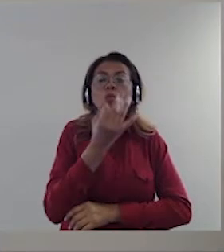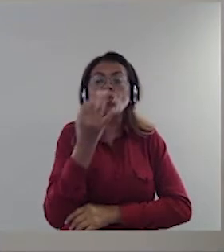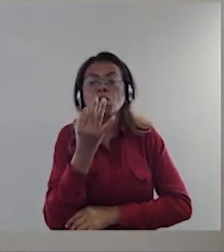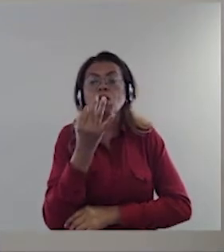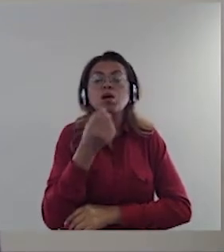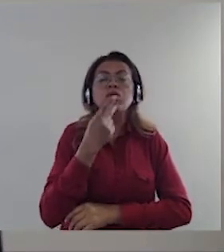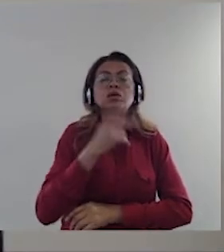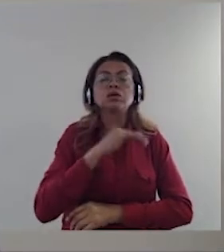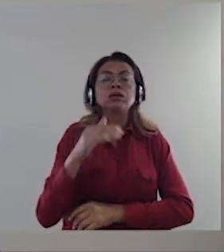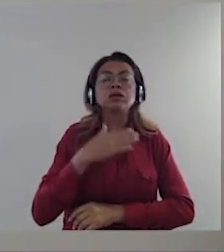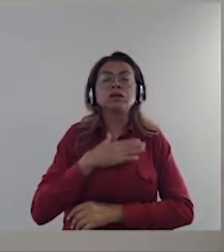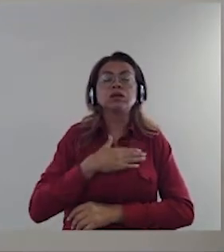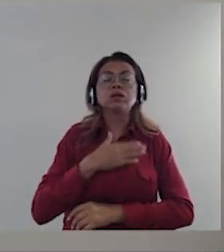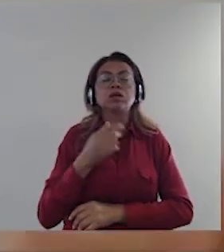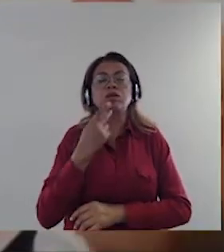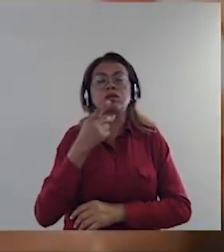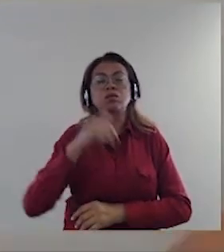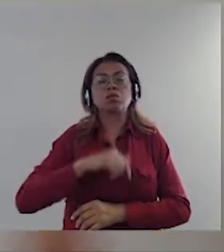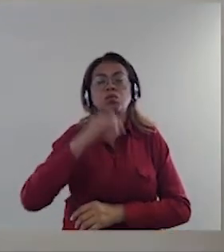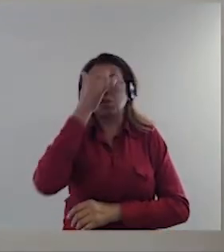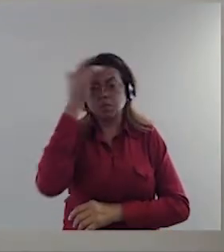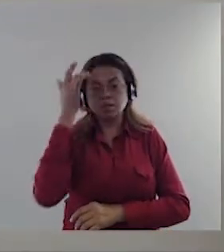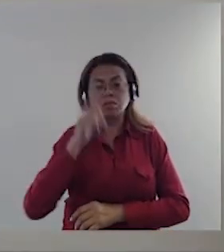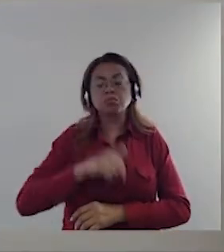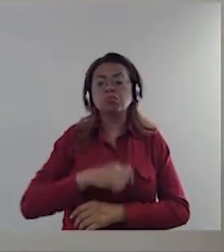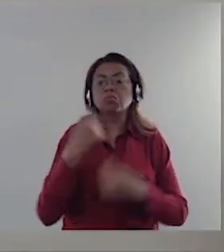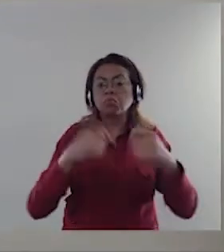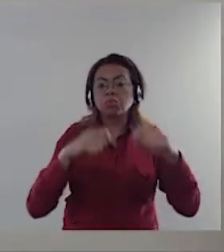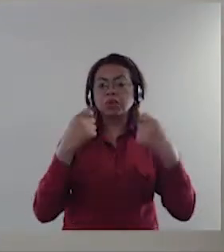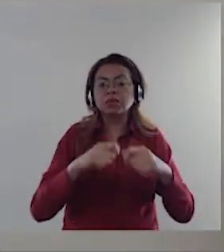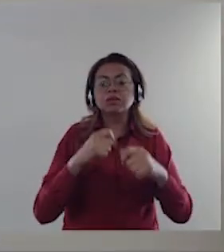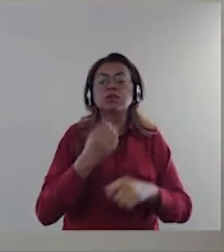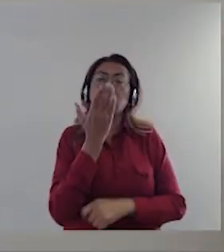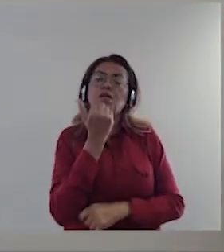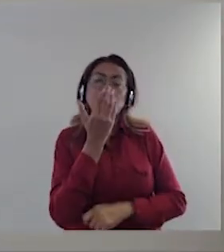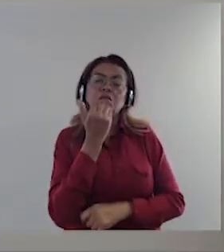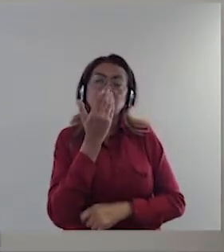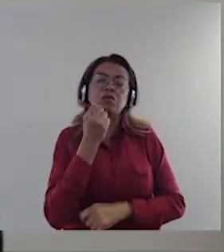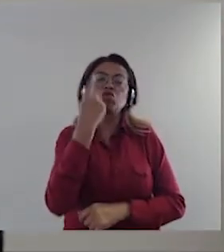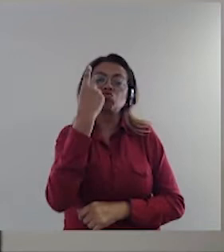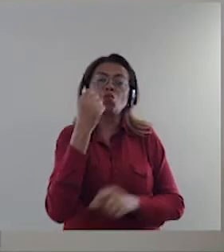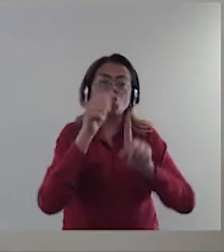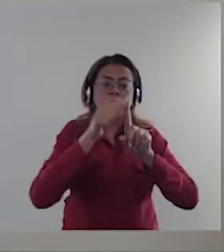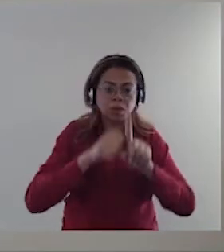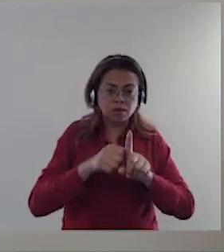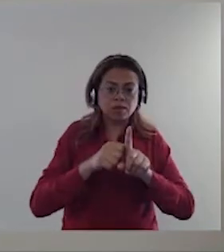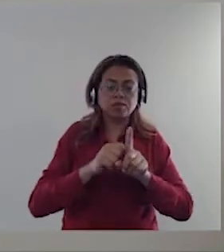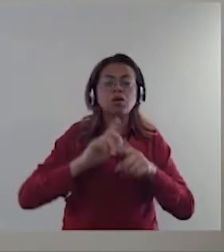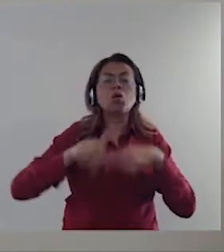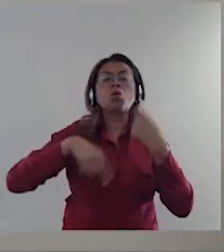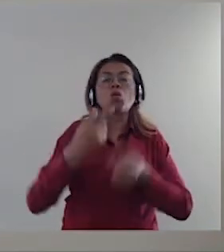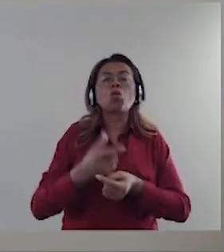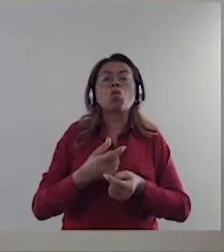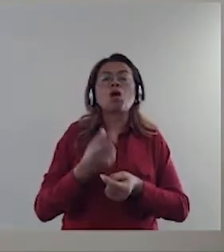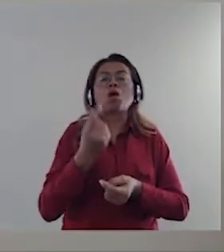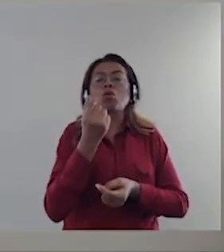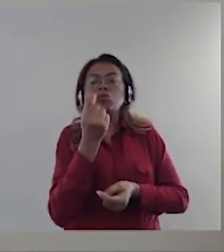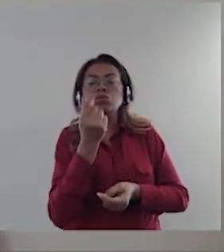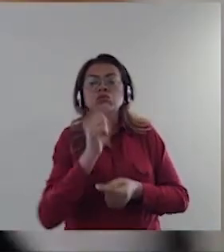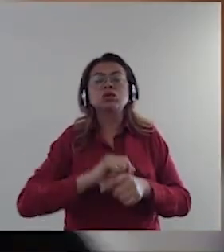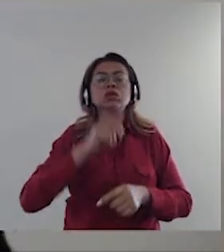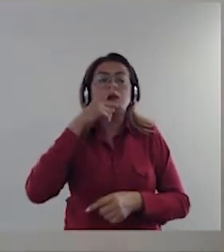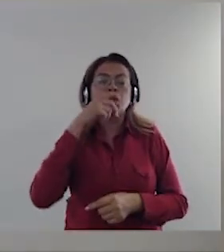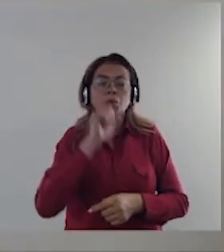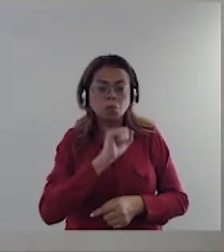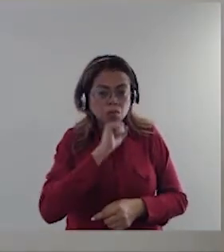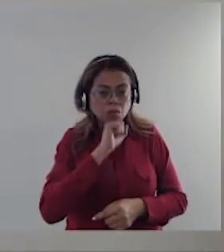um alimentando necessita, por exemplo, para sobreviver durante o mês, qual é a despesa que o pai, por exemplo, tem, qual